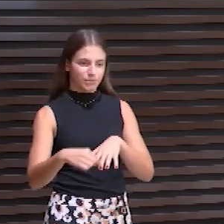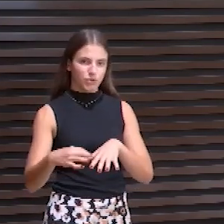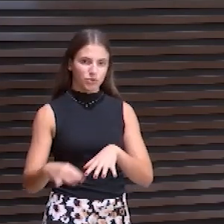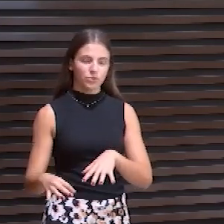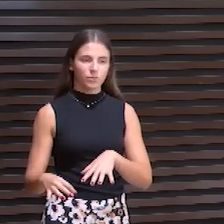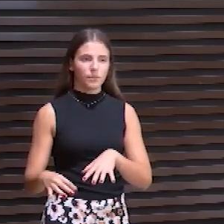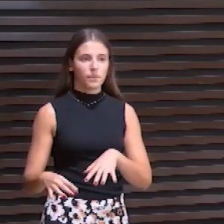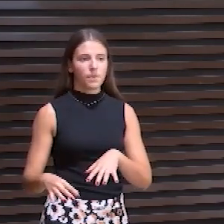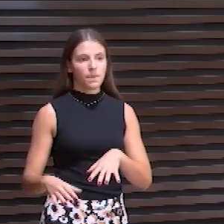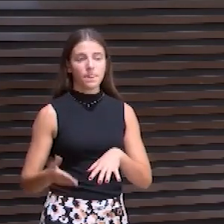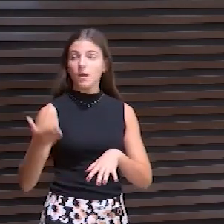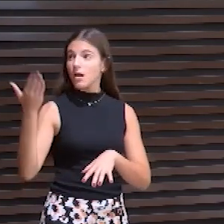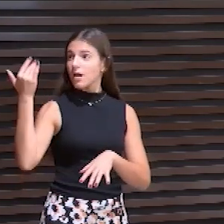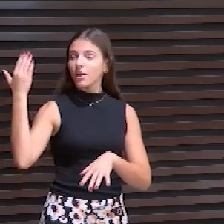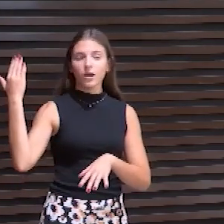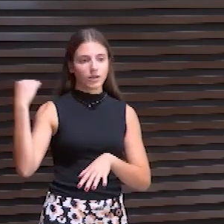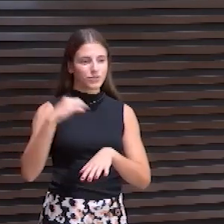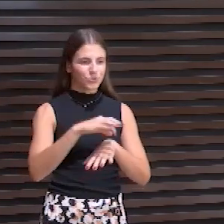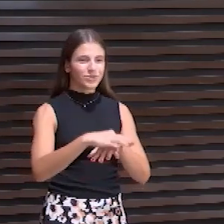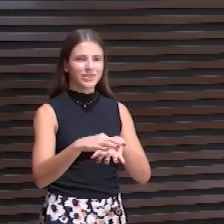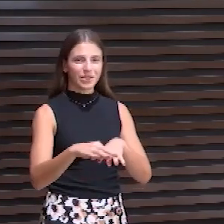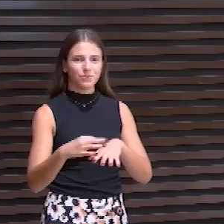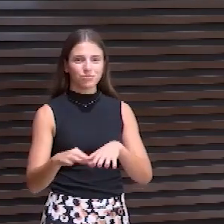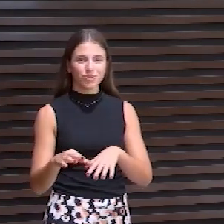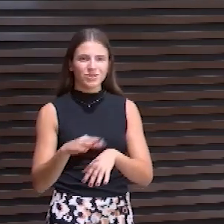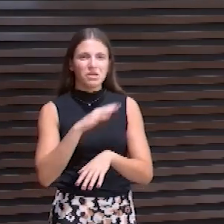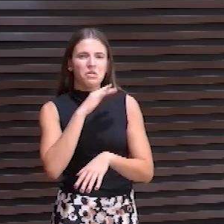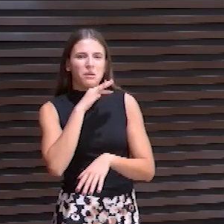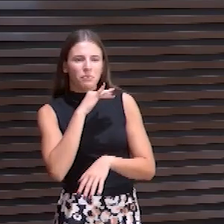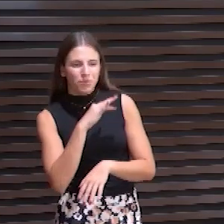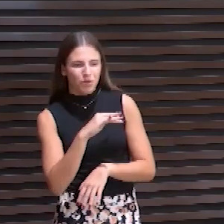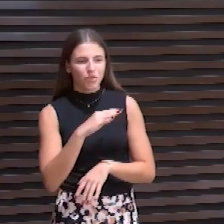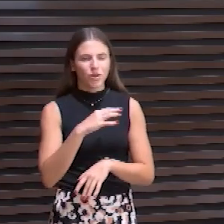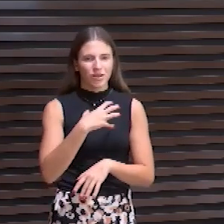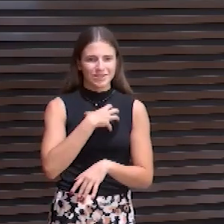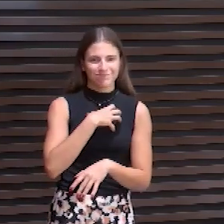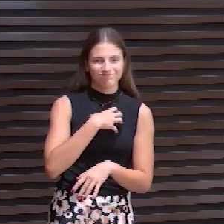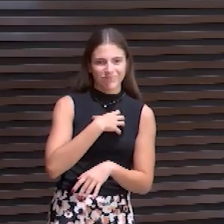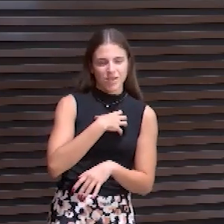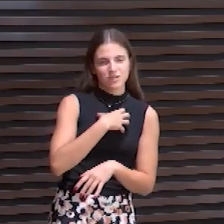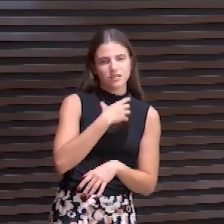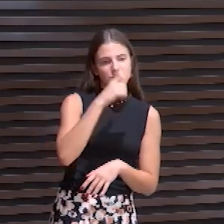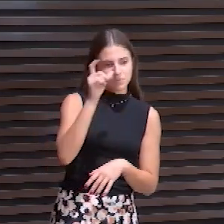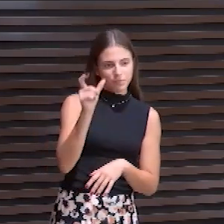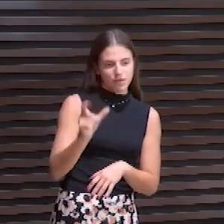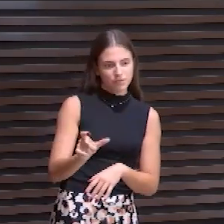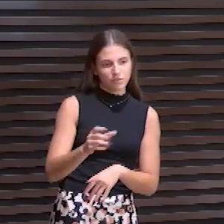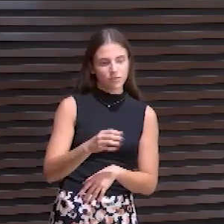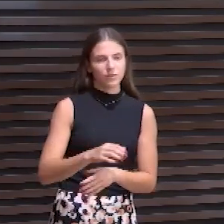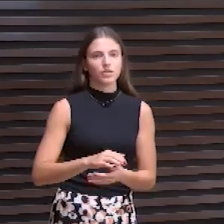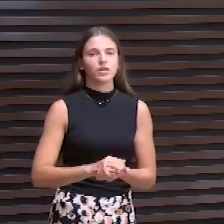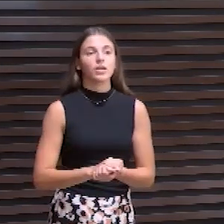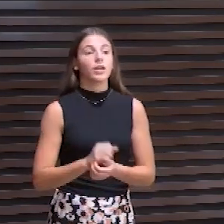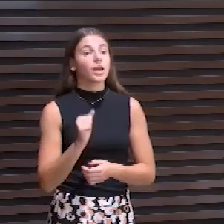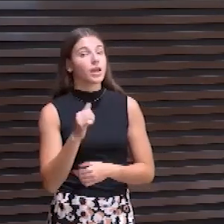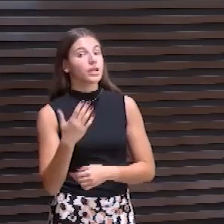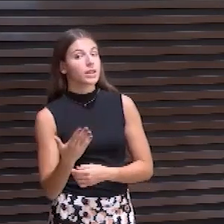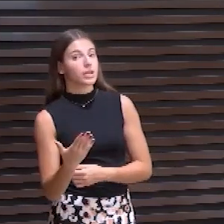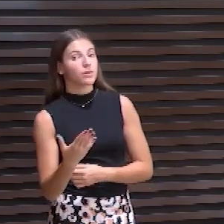leprosos eles eram considerados a raça mais imunda que tinha. Então, a figura de Naamã, para aqueles